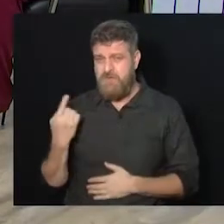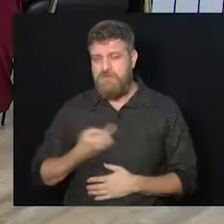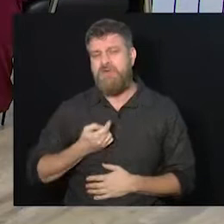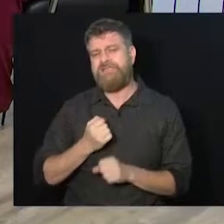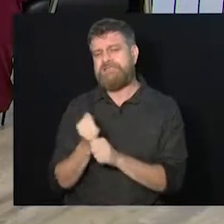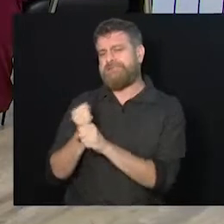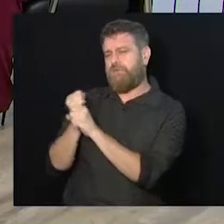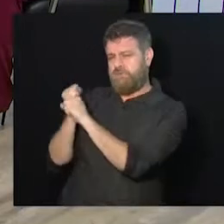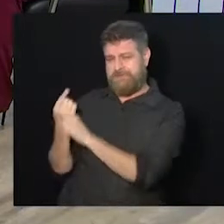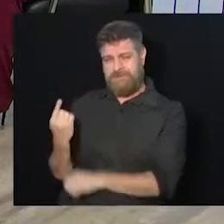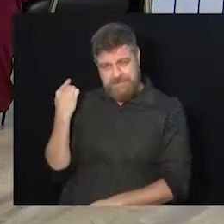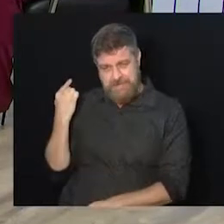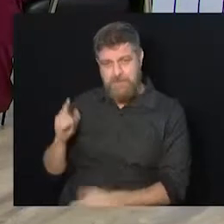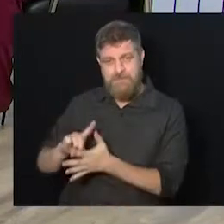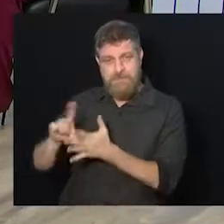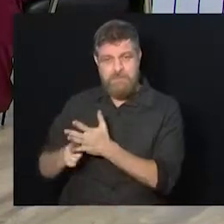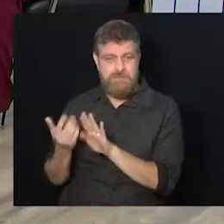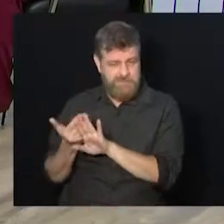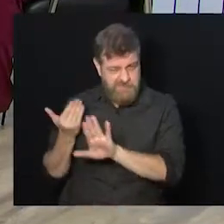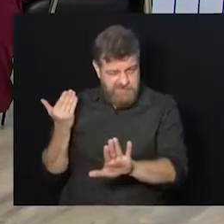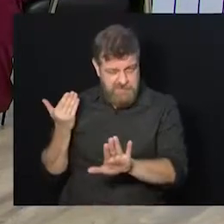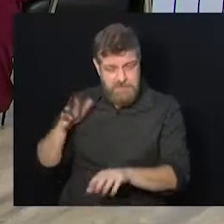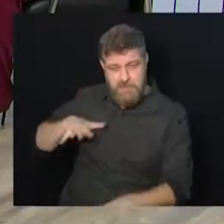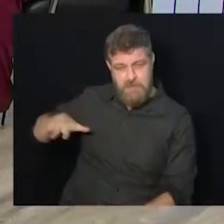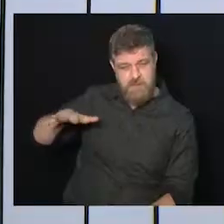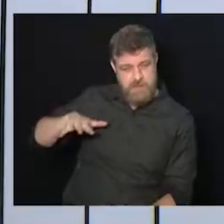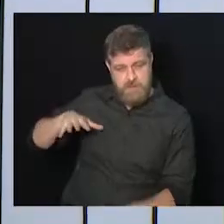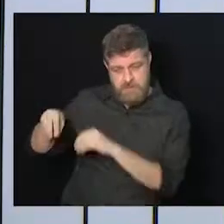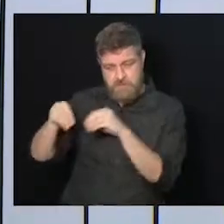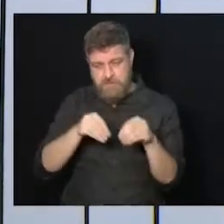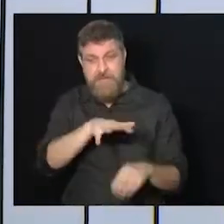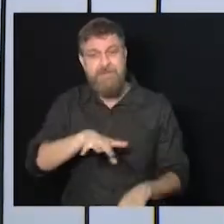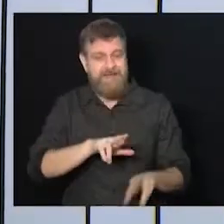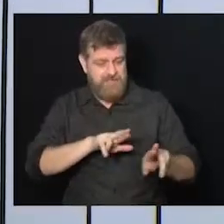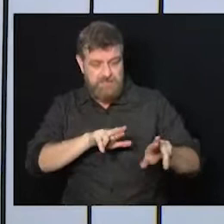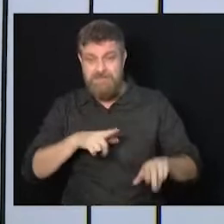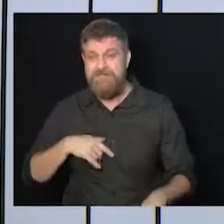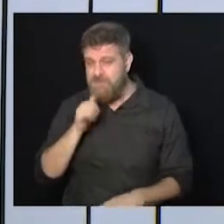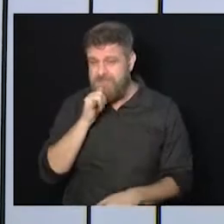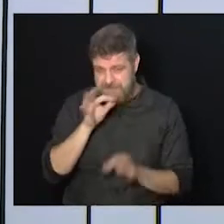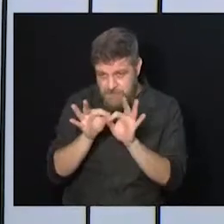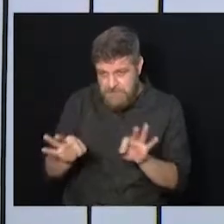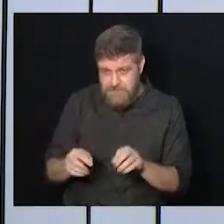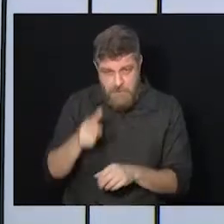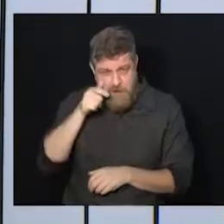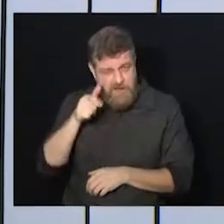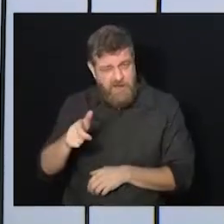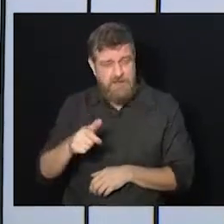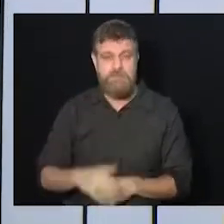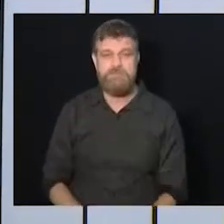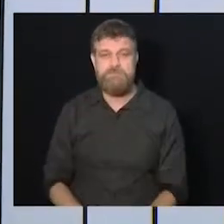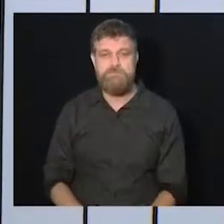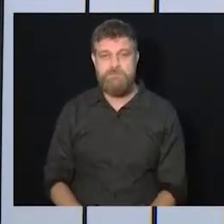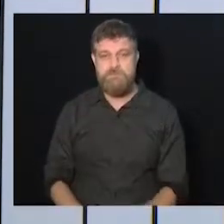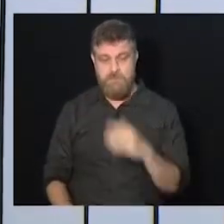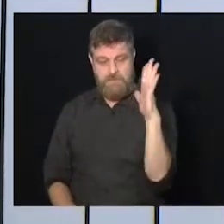alguns anos, né? Depois eu acabei me afastando dessa área. É um exemplo bastante simples, mas é bem interessante. Em uma